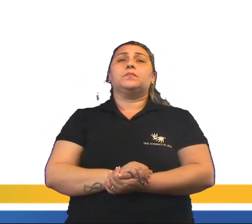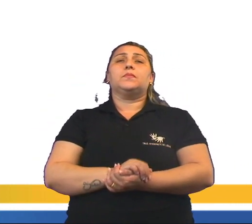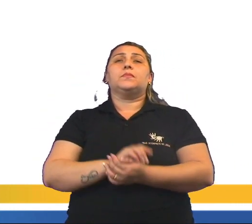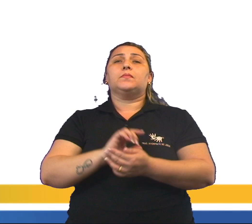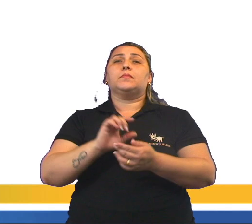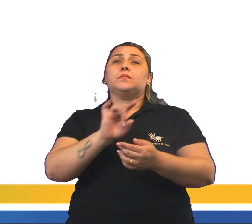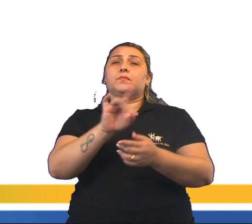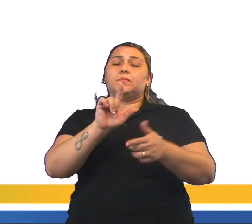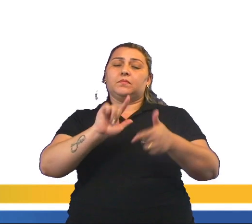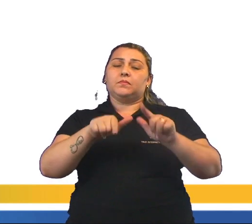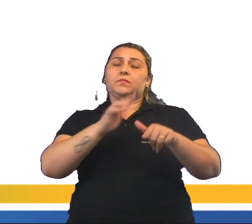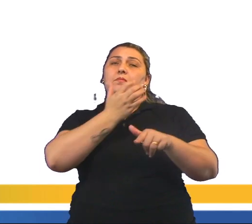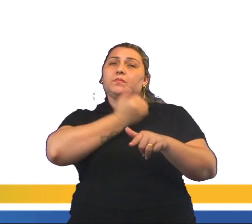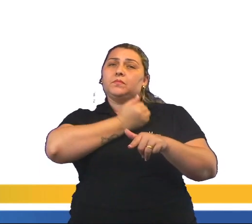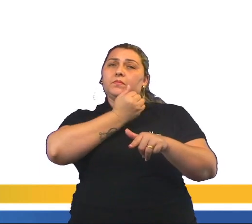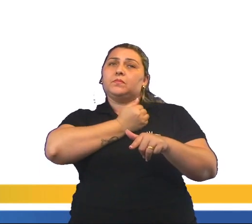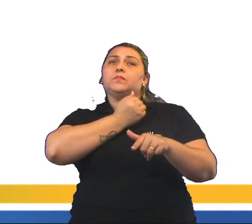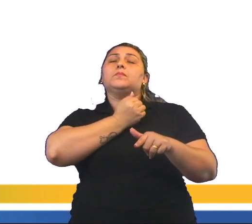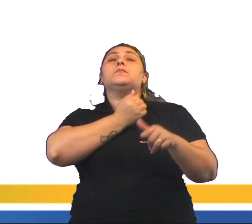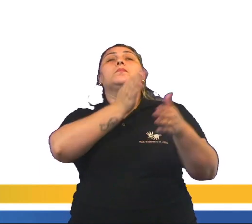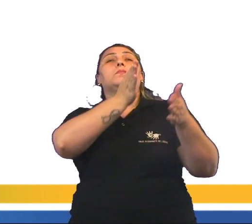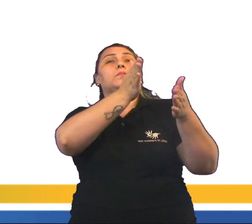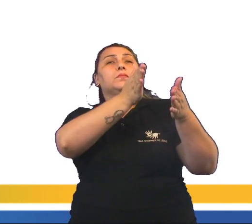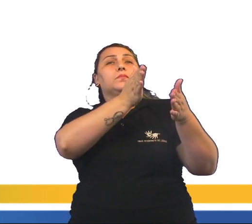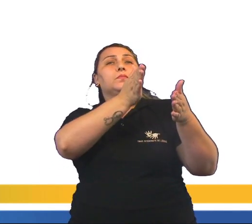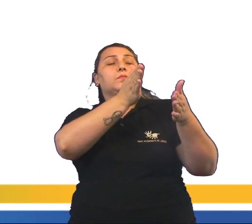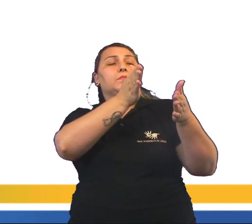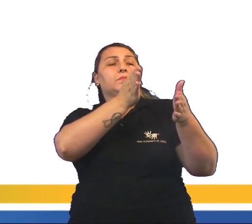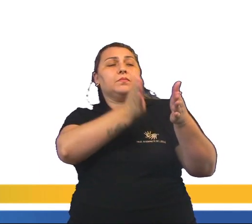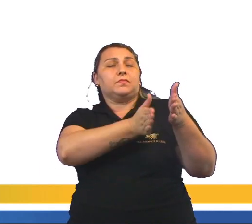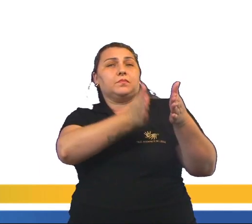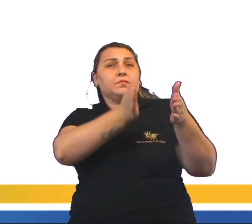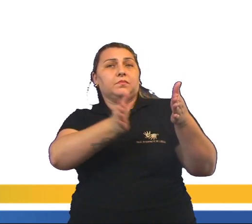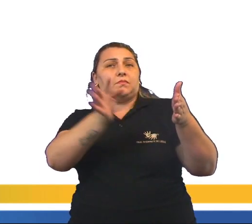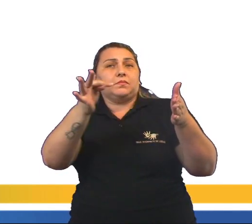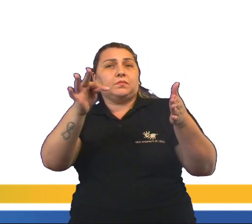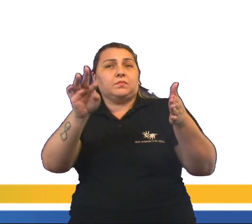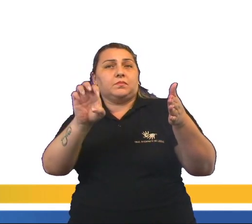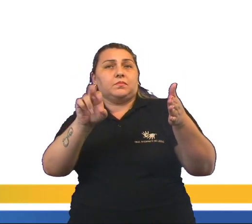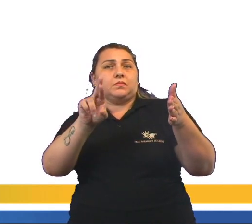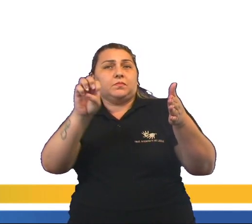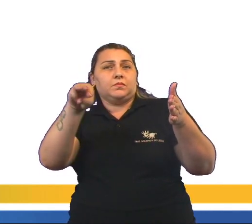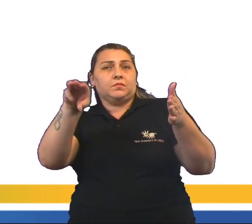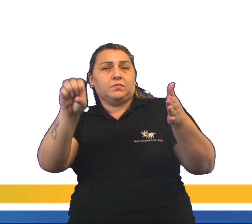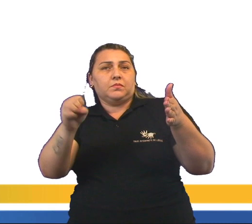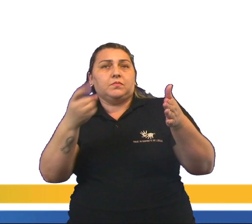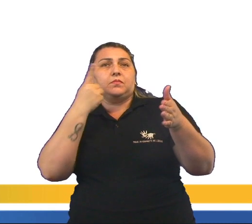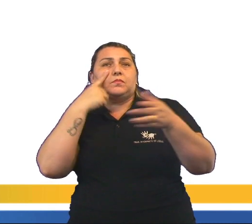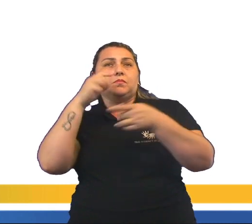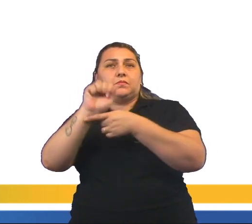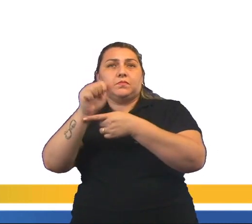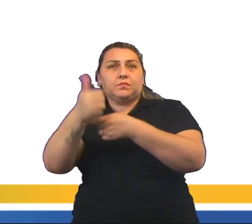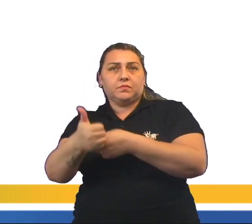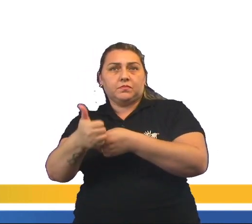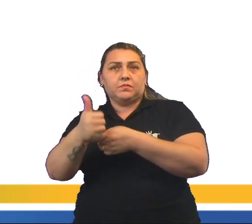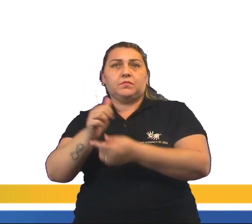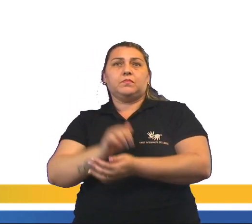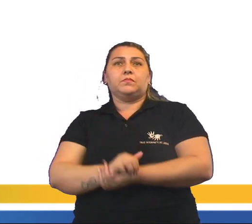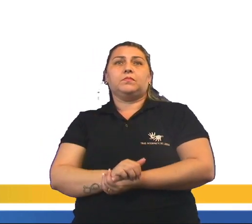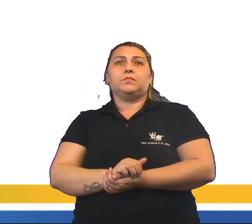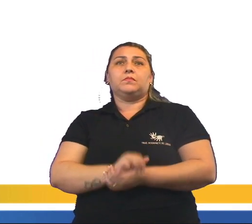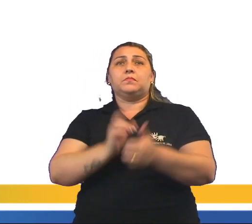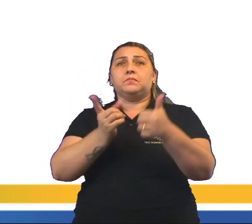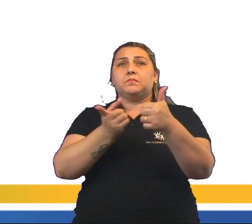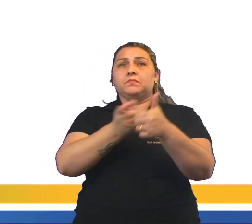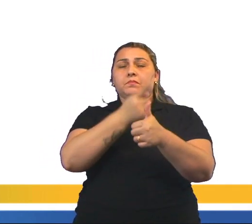letra com o número desse aí é chamado termos da sequência Então observamos o a um é chamado